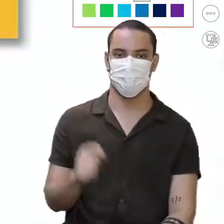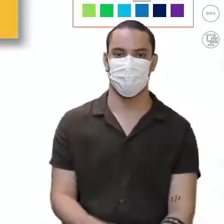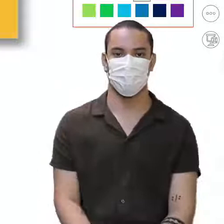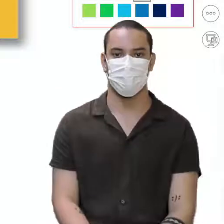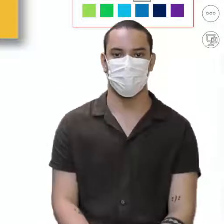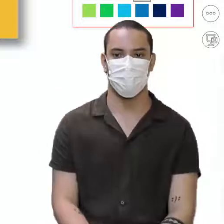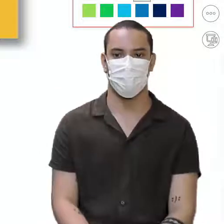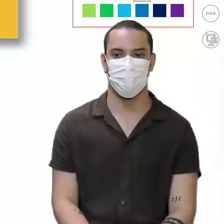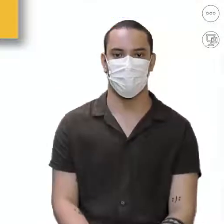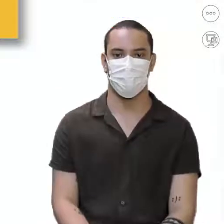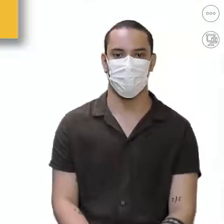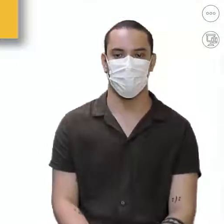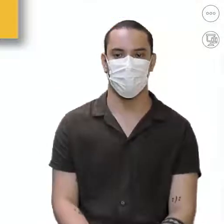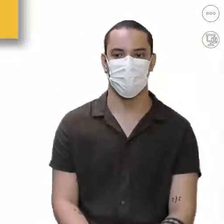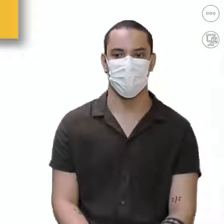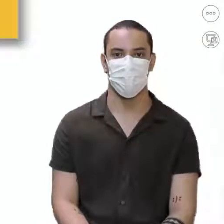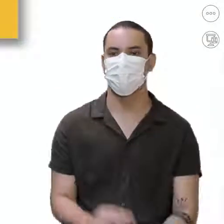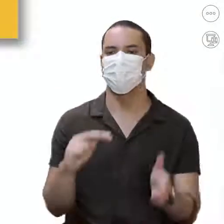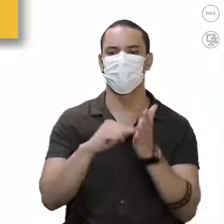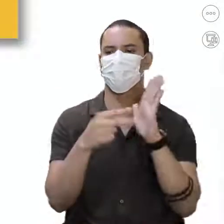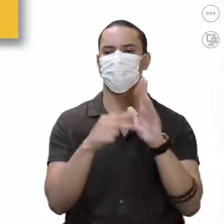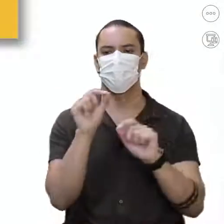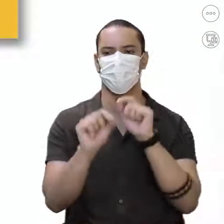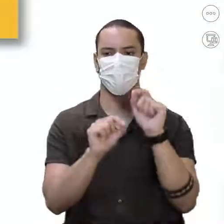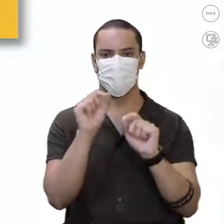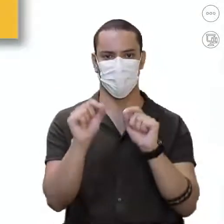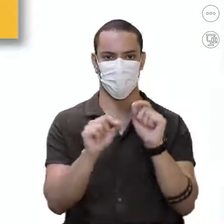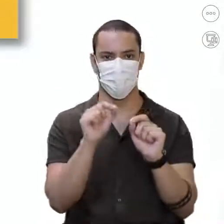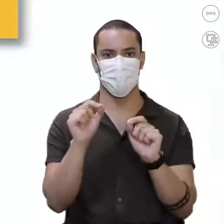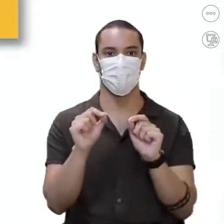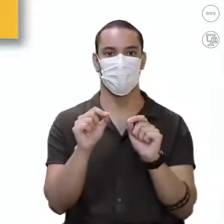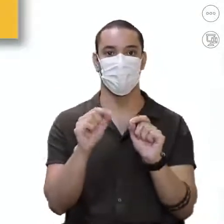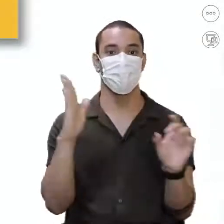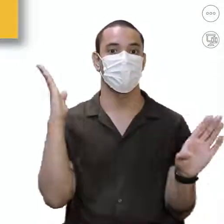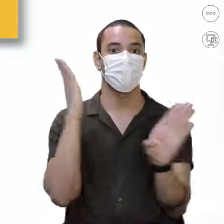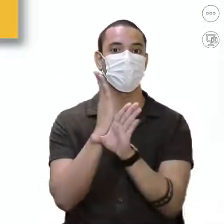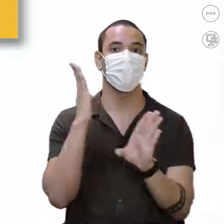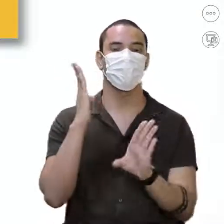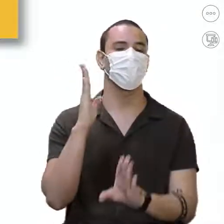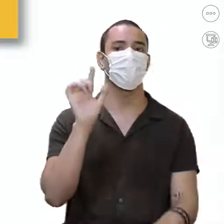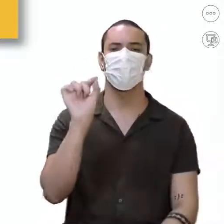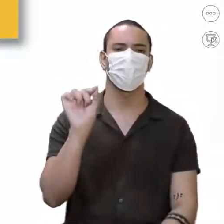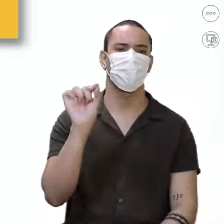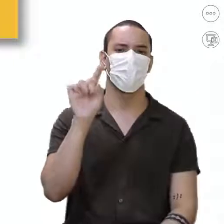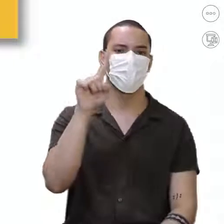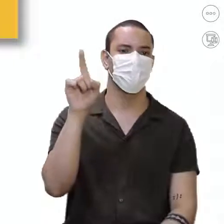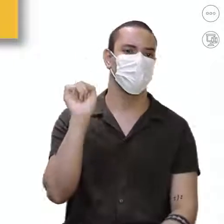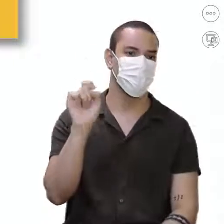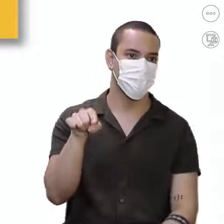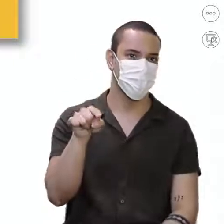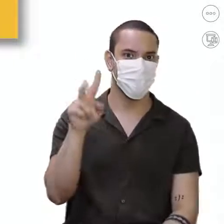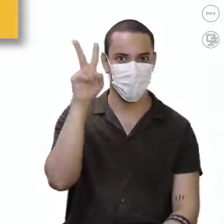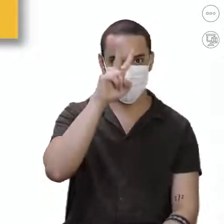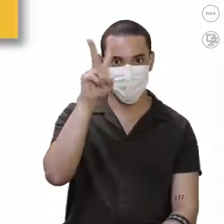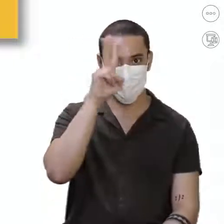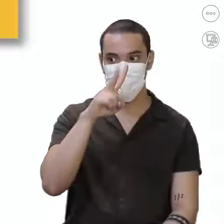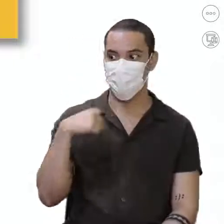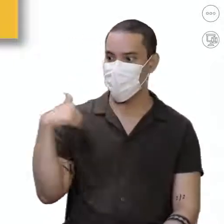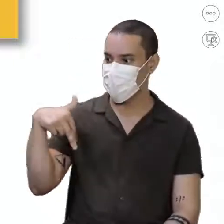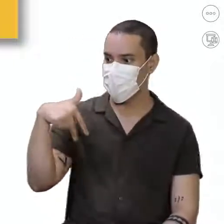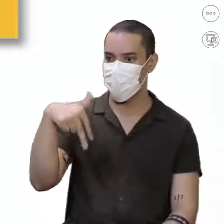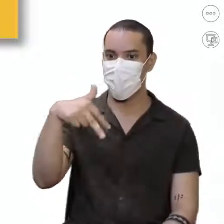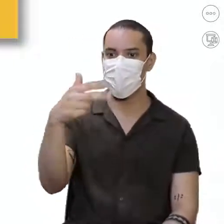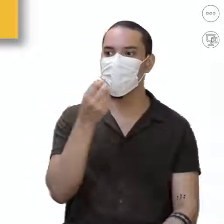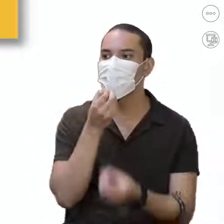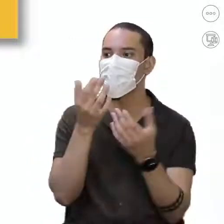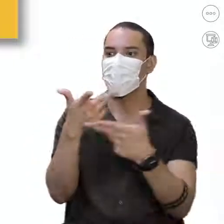what? Guess what? Que significa o quê? Adivinha o quê? Aquele momento que você vai lá contar uma coisa muito importante